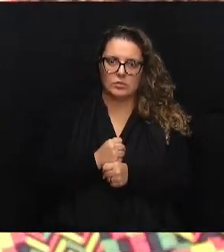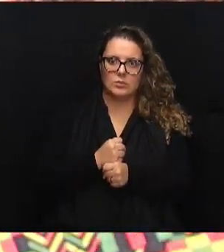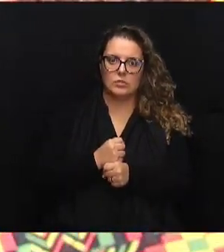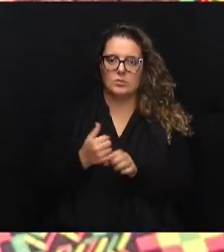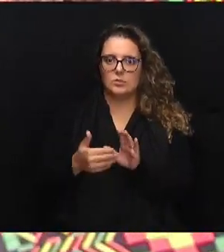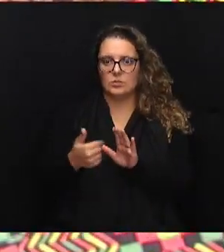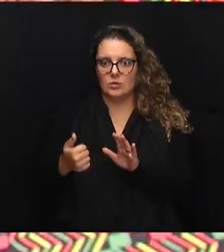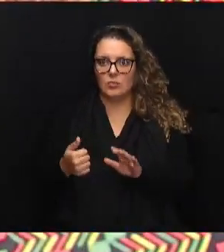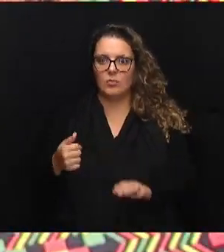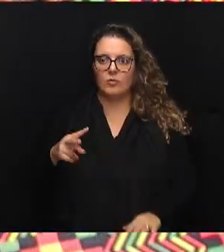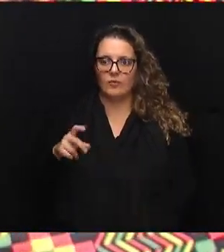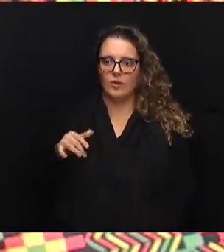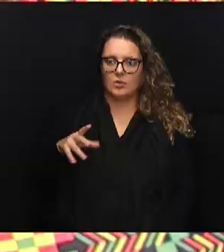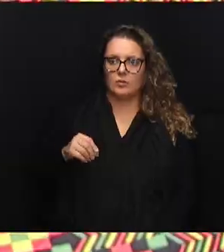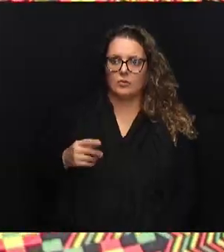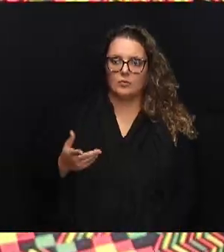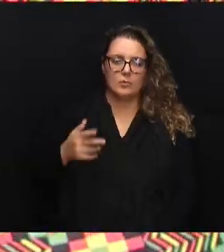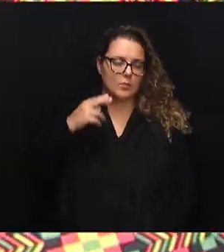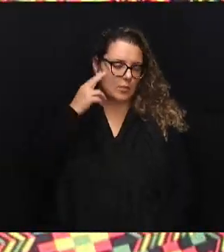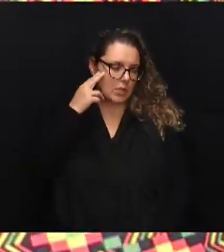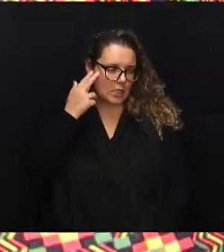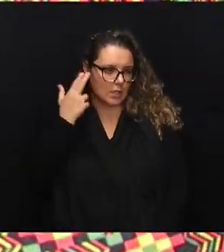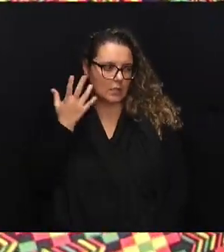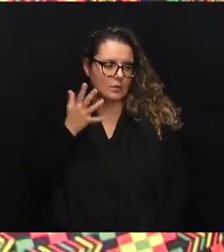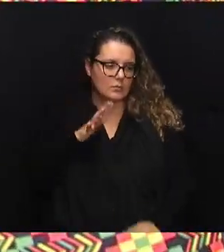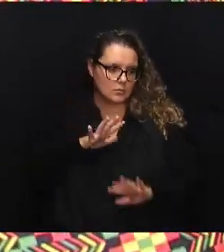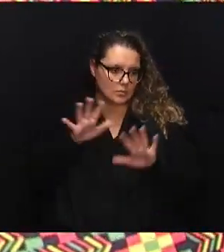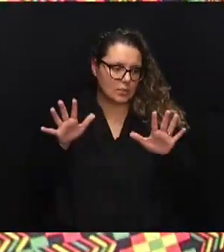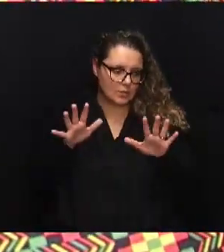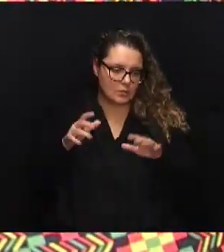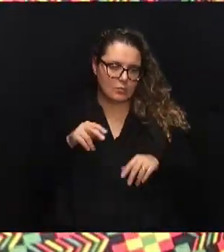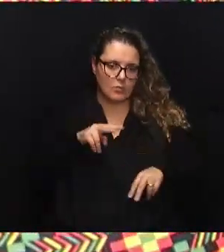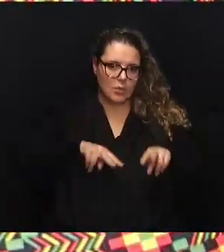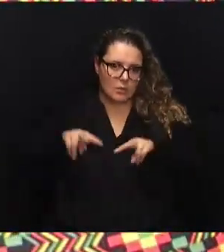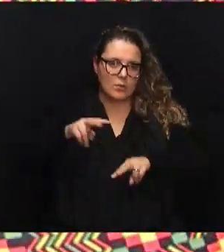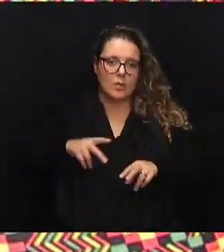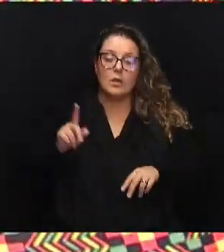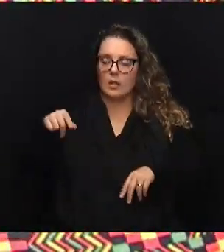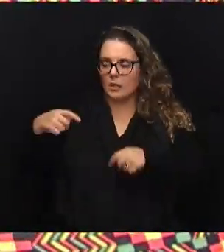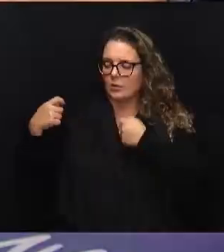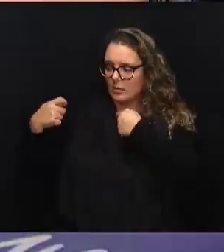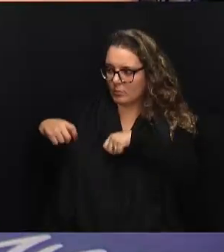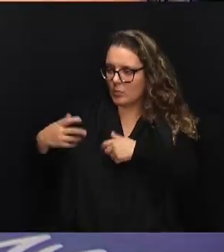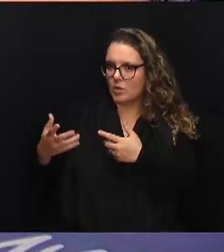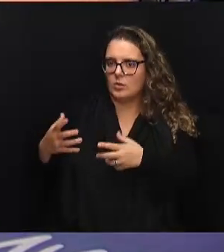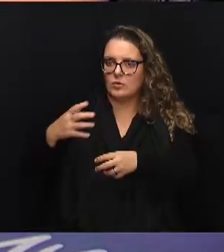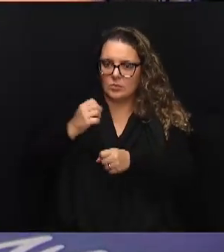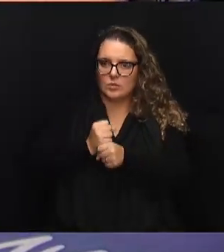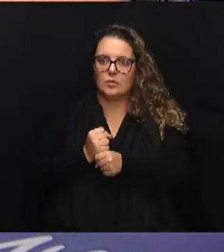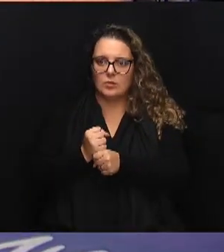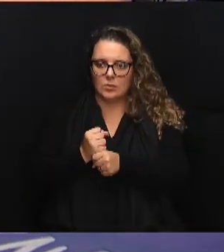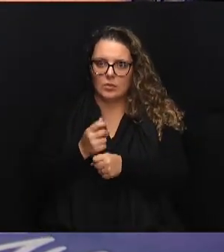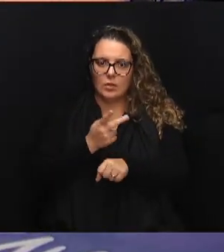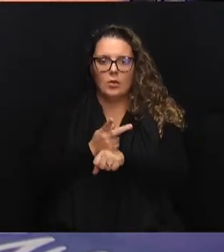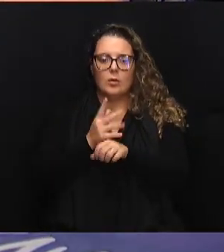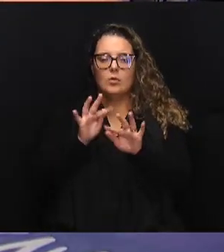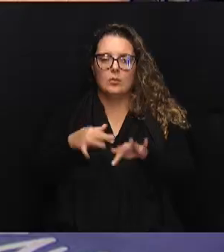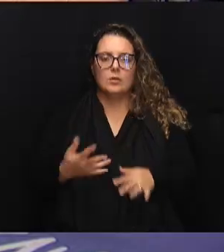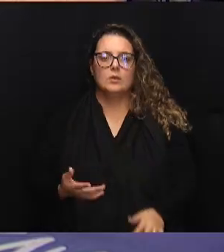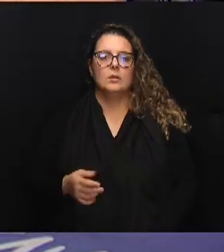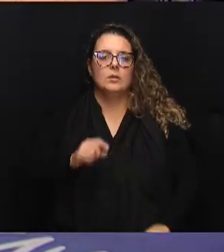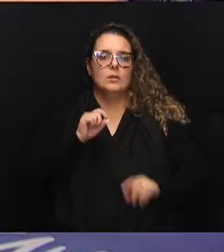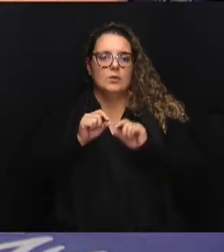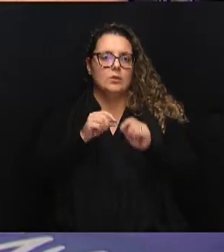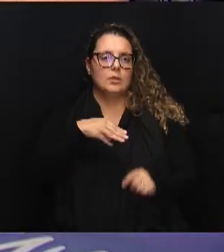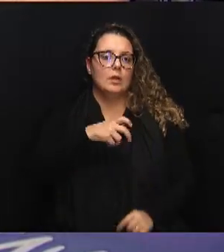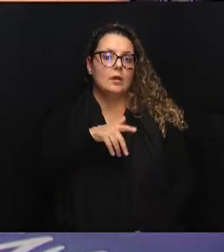mãos deles, que a gente chama, né? Para ilustrar ali o jogo. Né? Exatamente, é com isso que ele vai fazer a aposta, é com isso que ele vai acumular e conseguir chegar ao prêmio final, né? E o que é uma